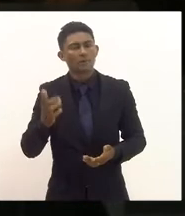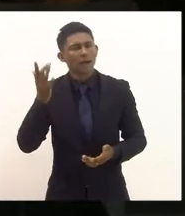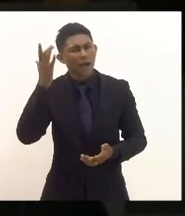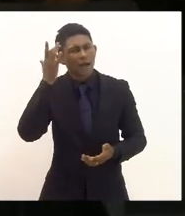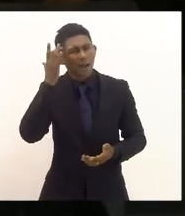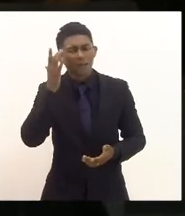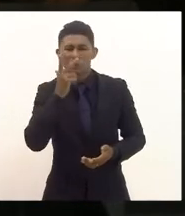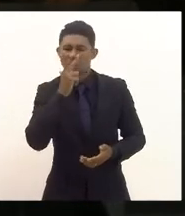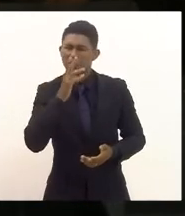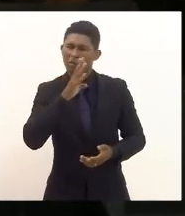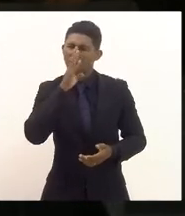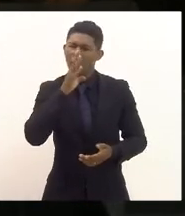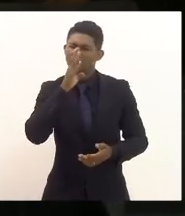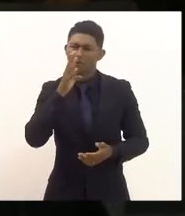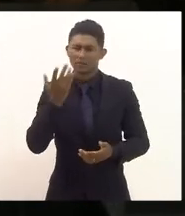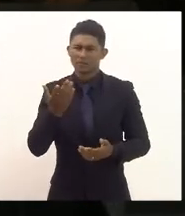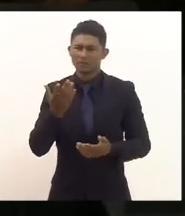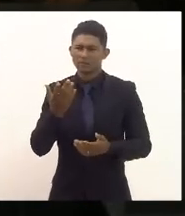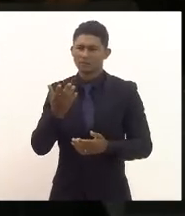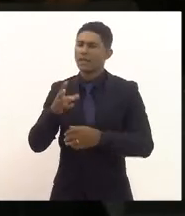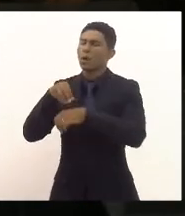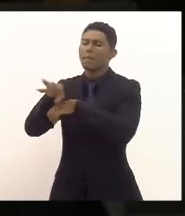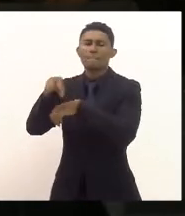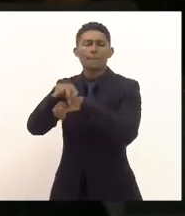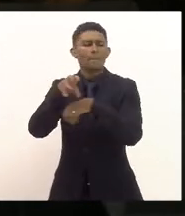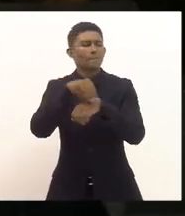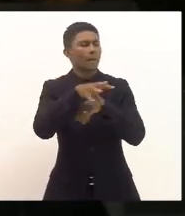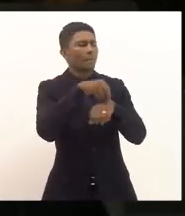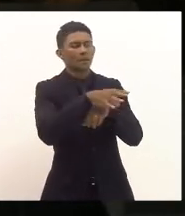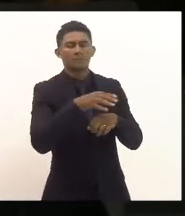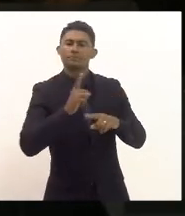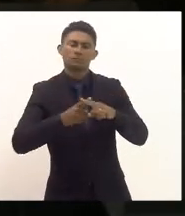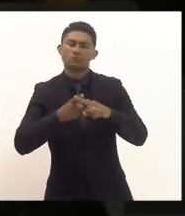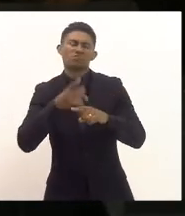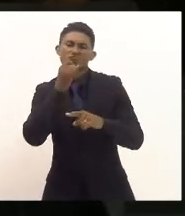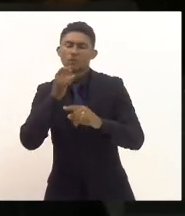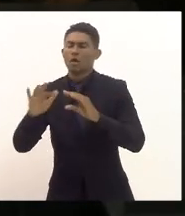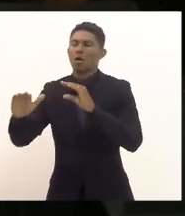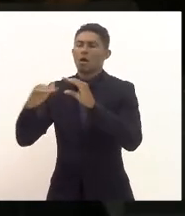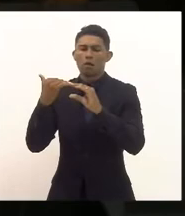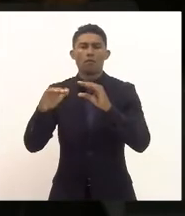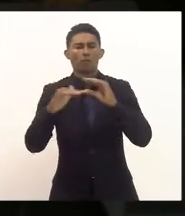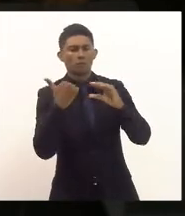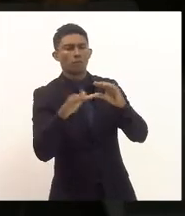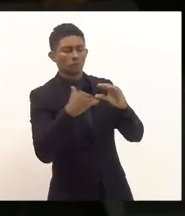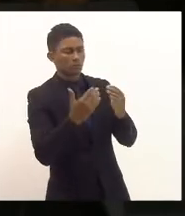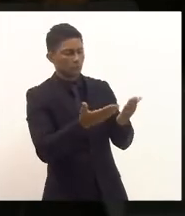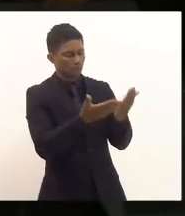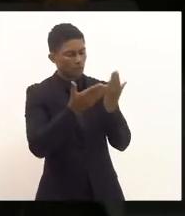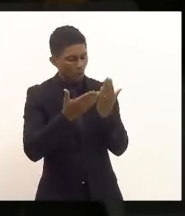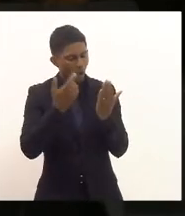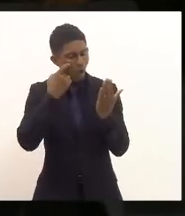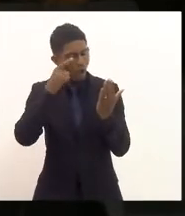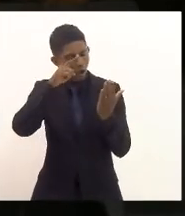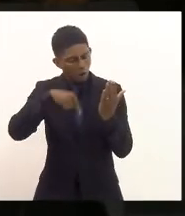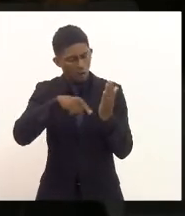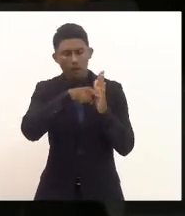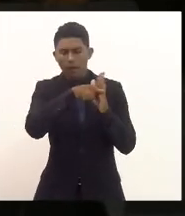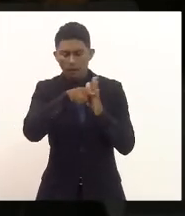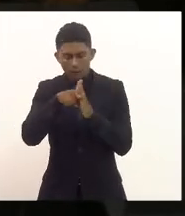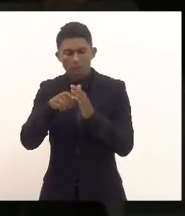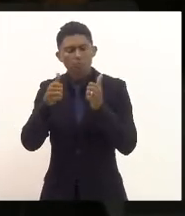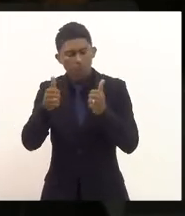expedir recomendações porque receber analisar e encaminhar as consultas evidentemente